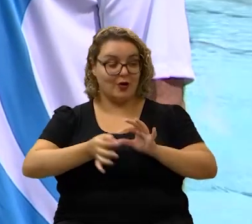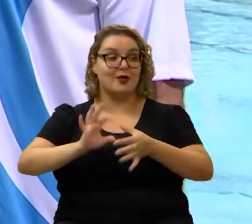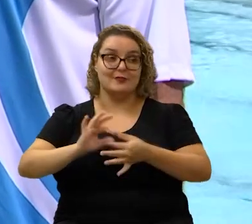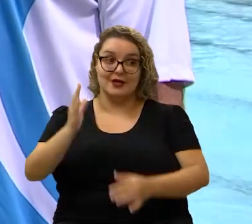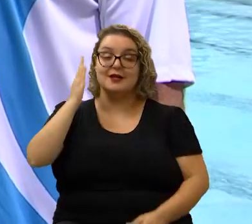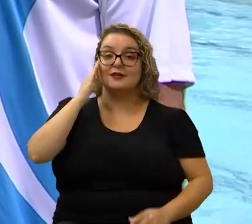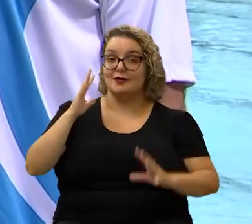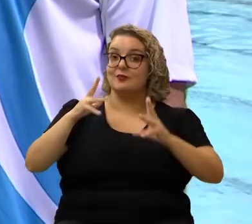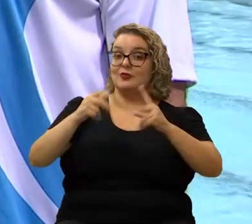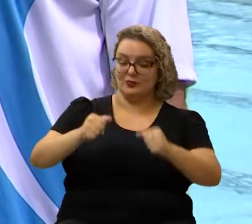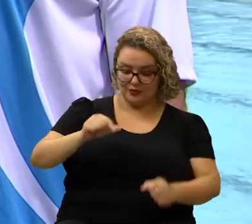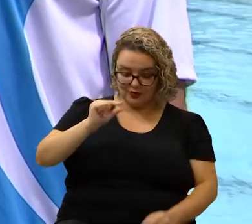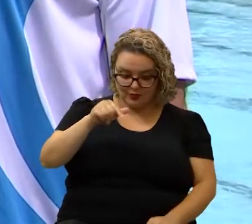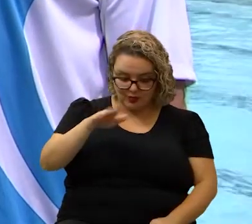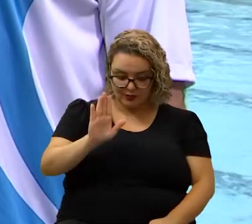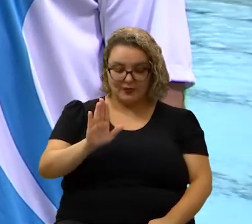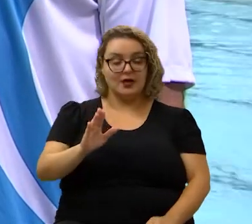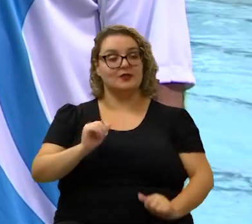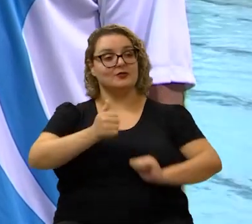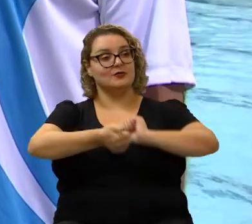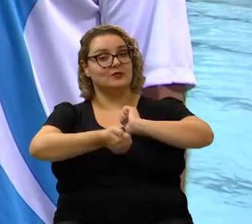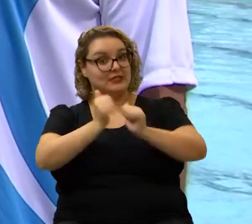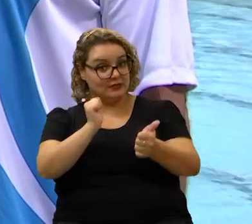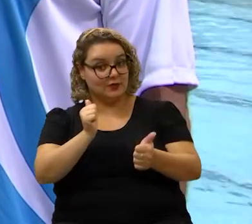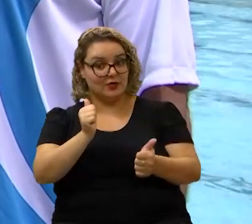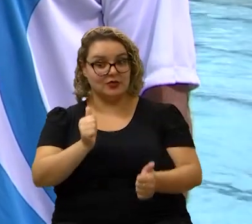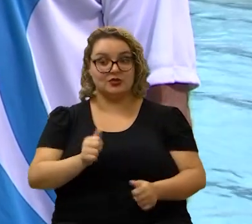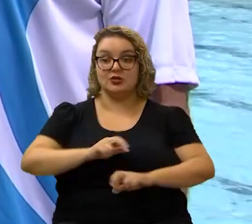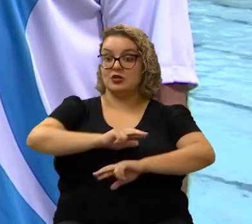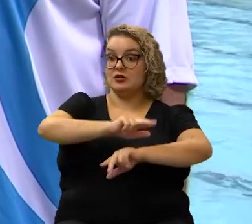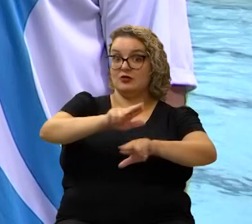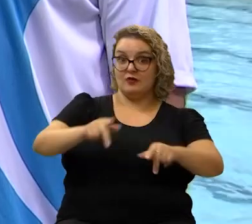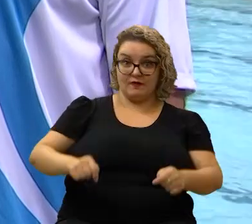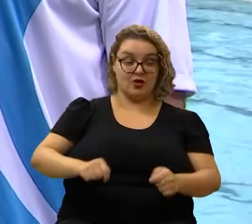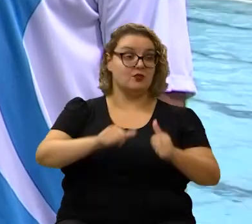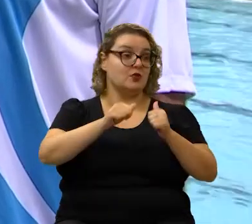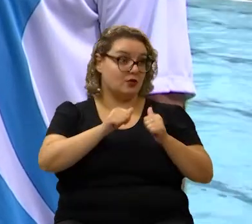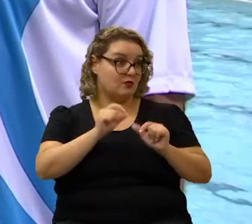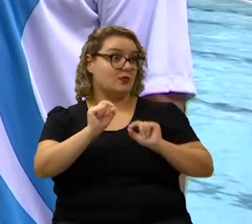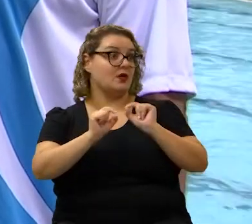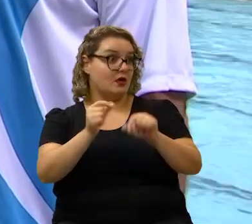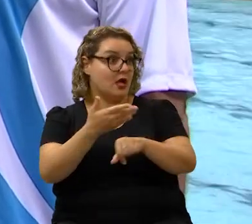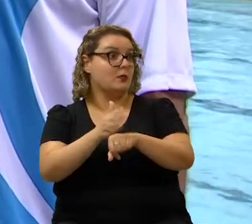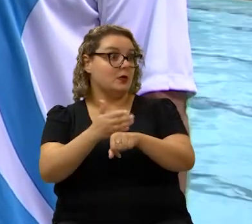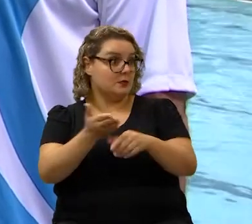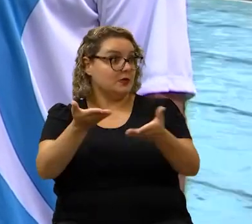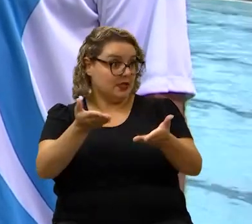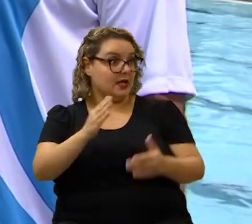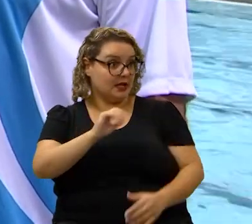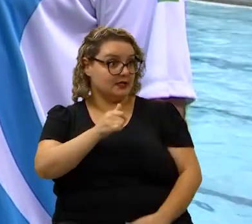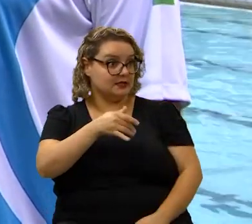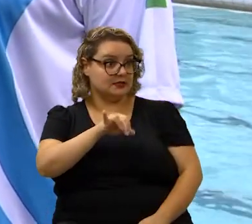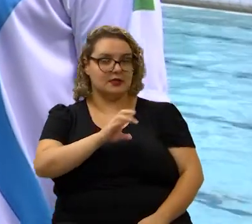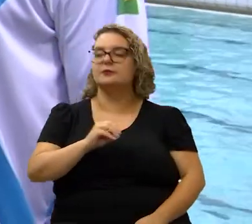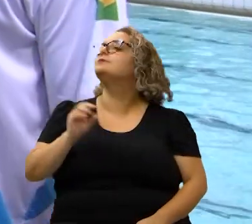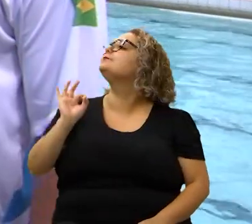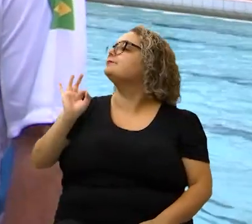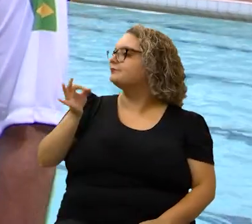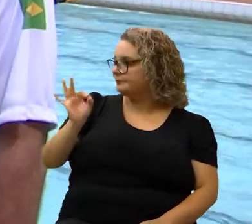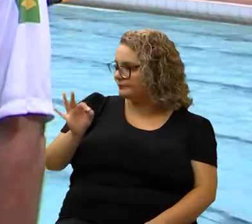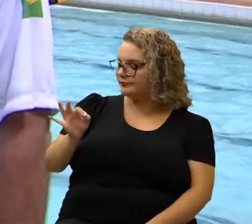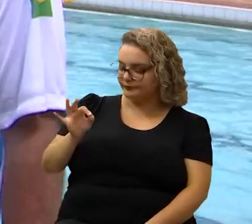mais um pouco sobre esse esporte, que traz inúmeros benefícios para quem pratica, né, Cassiano? É isso